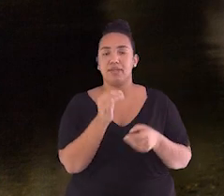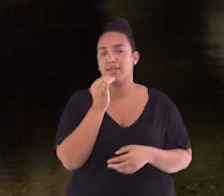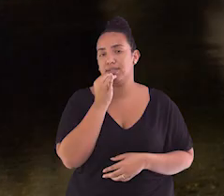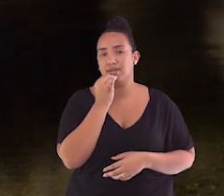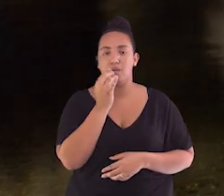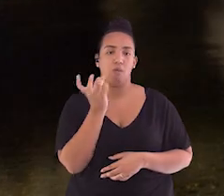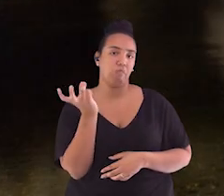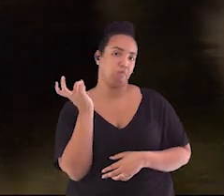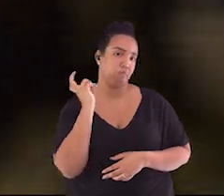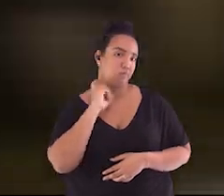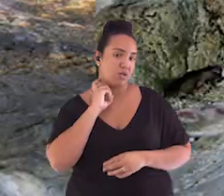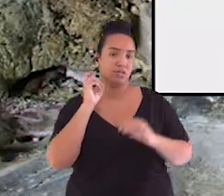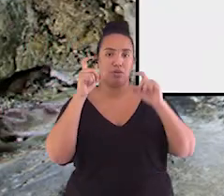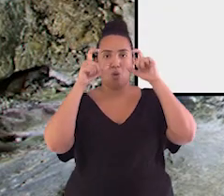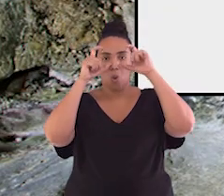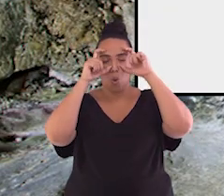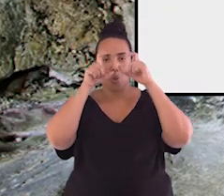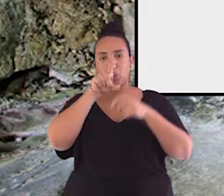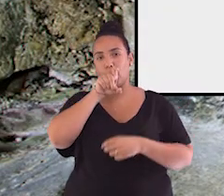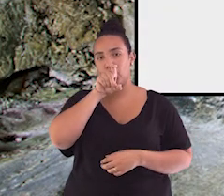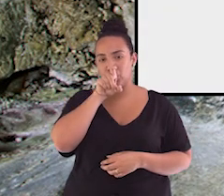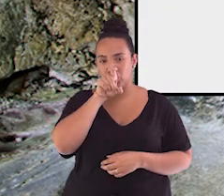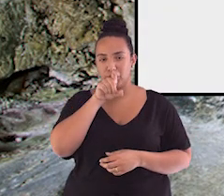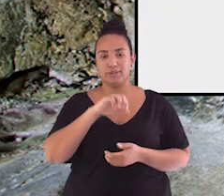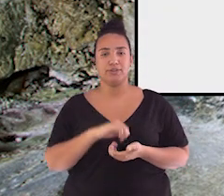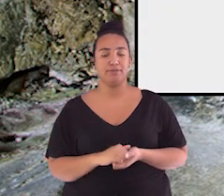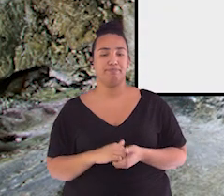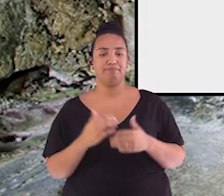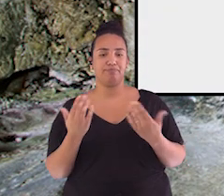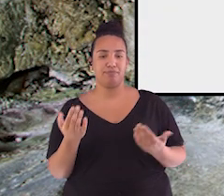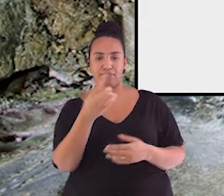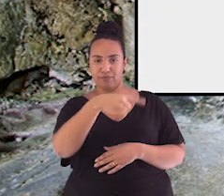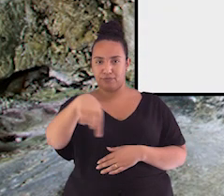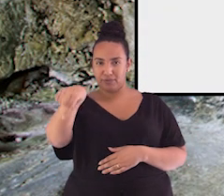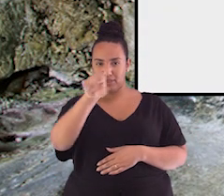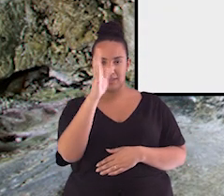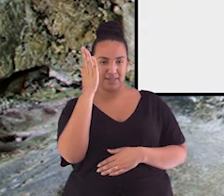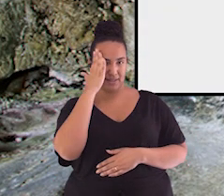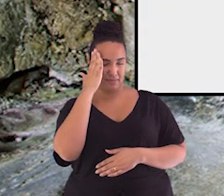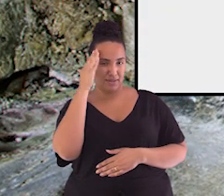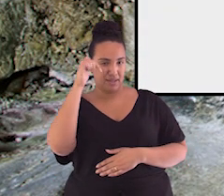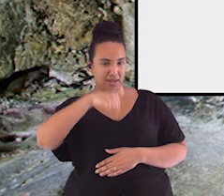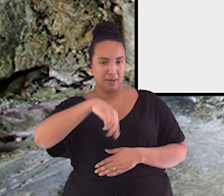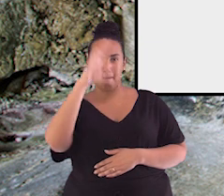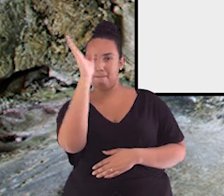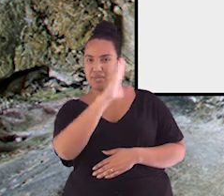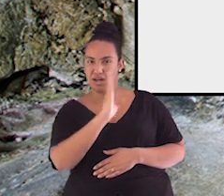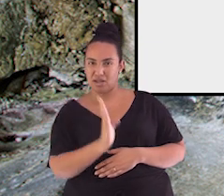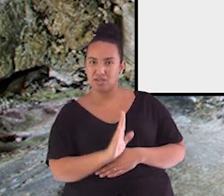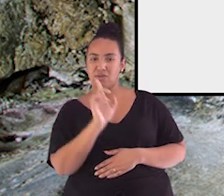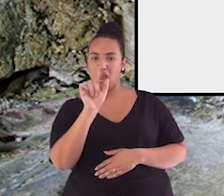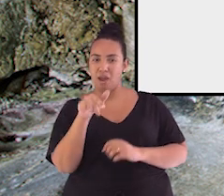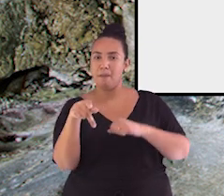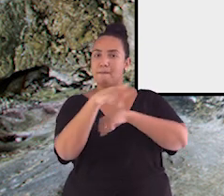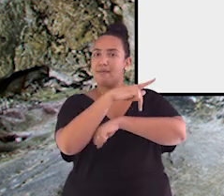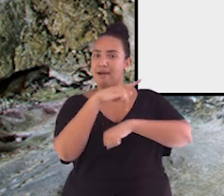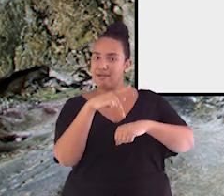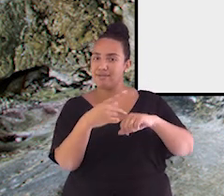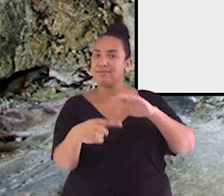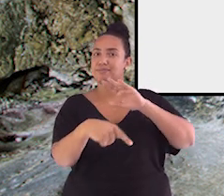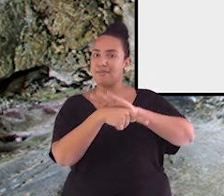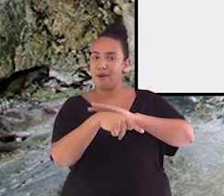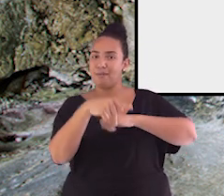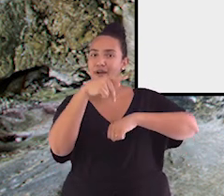as corujas. Você sabia que o Brasil é conhecido como o país das cavernas?